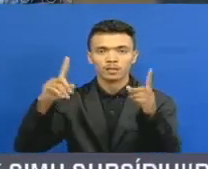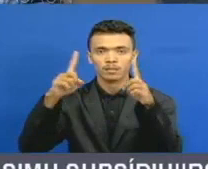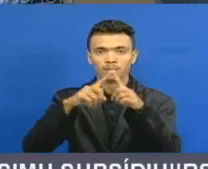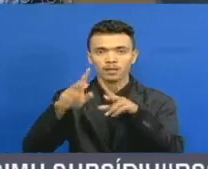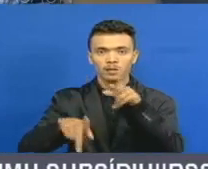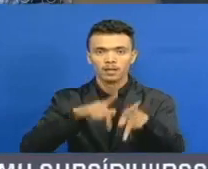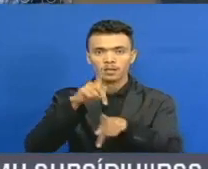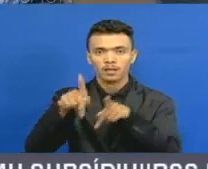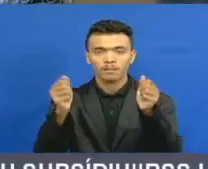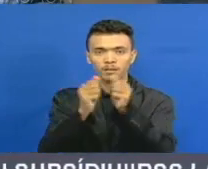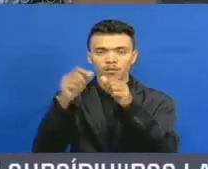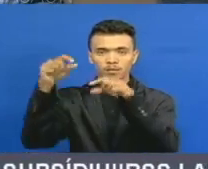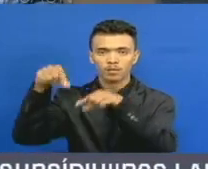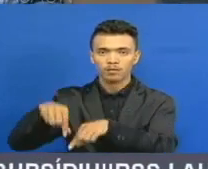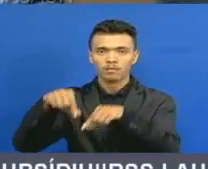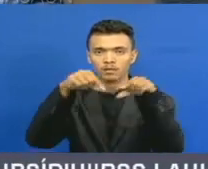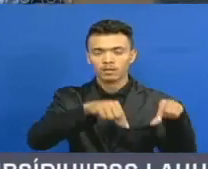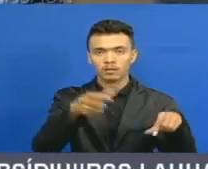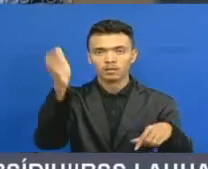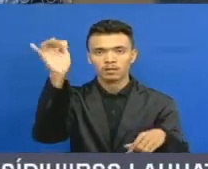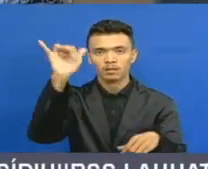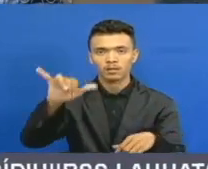um portadores de deficiência